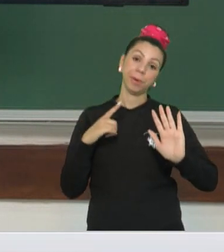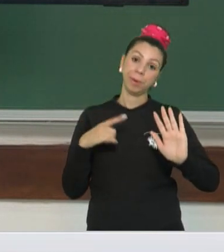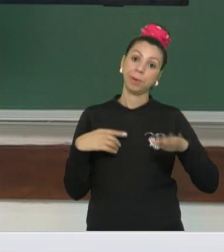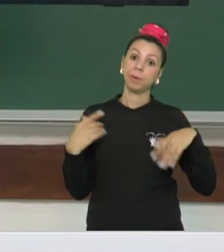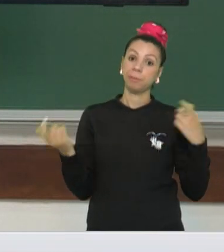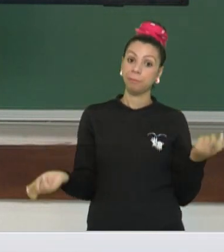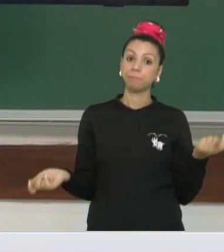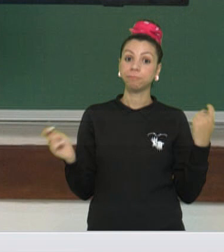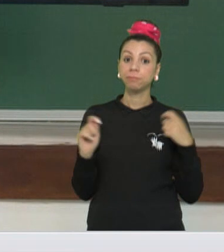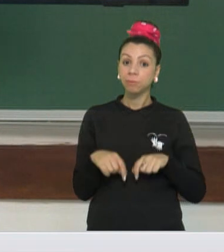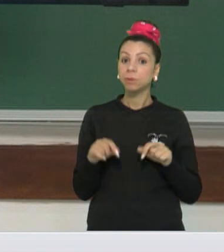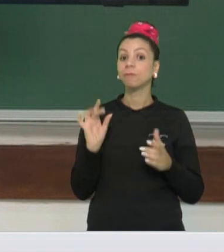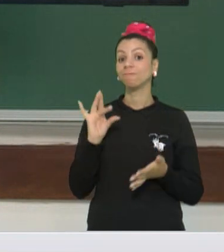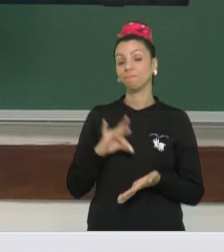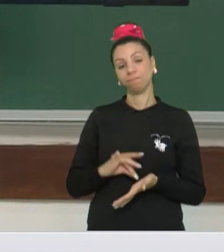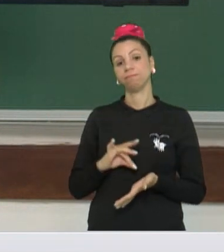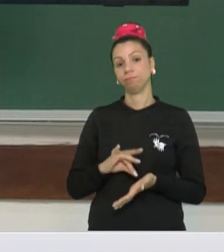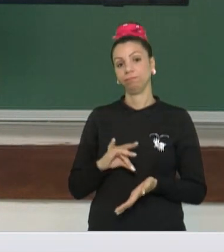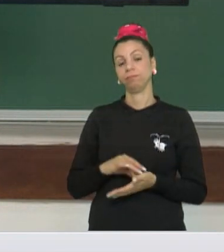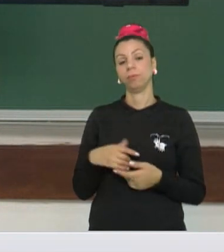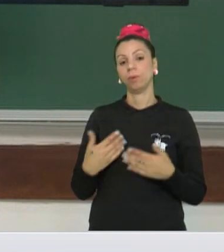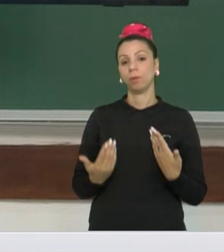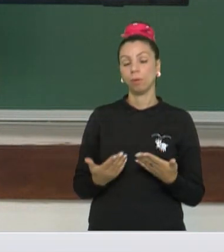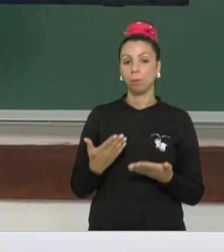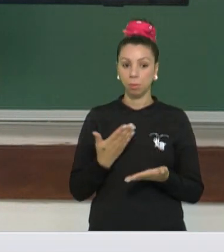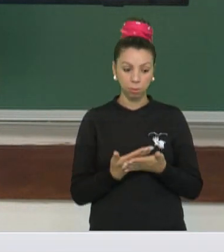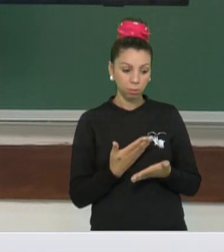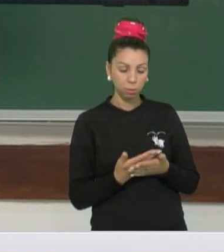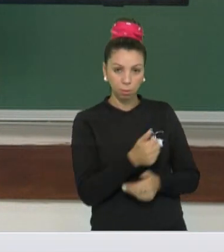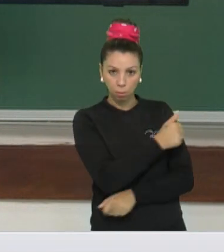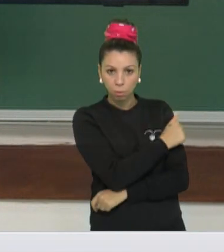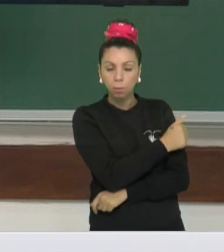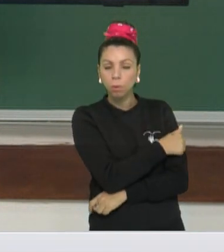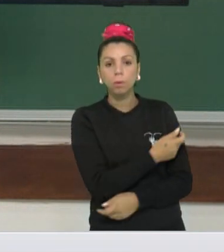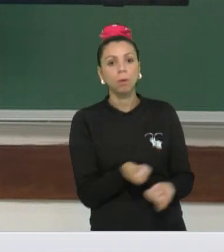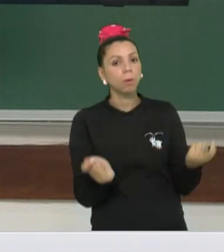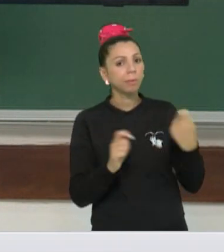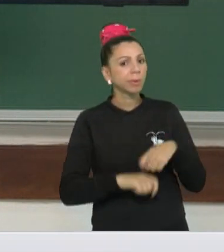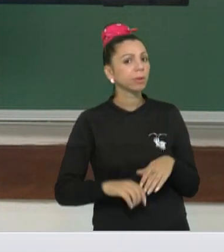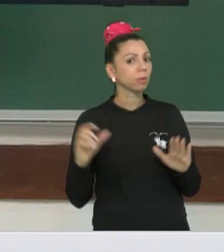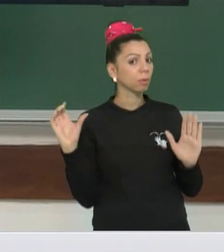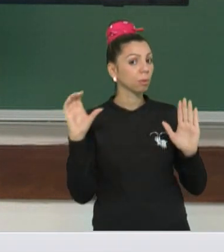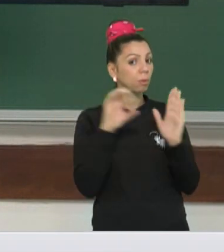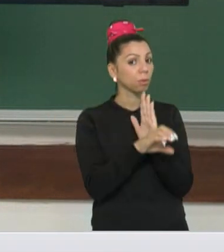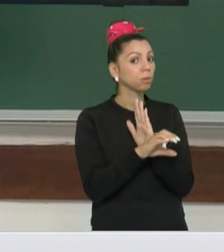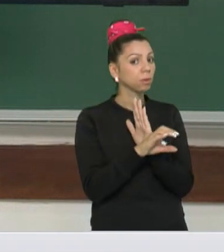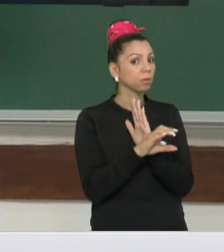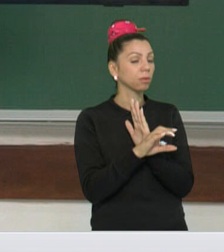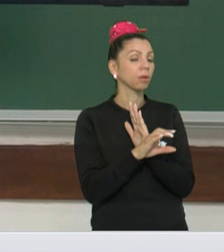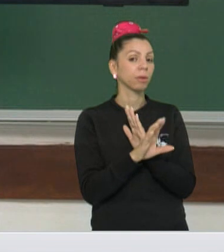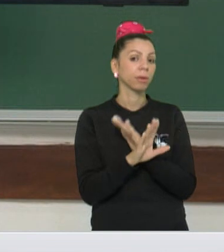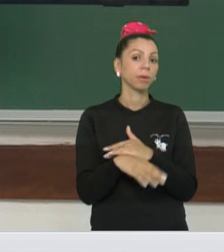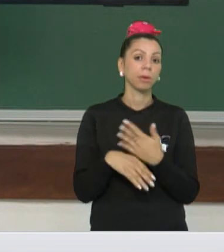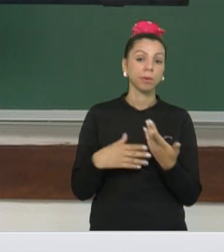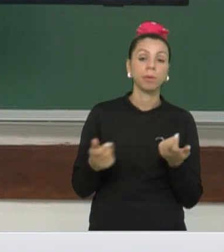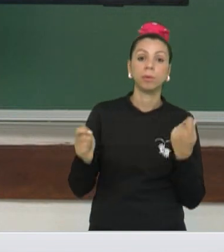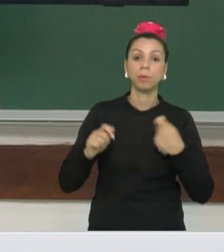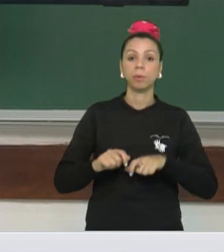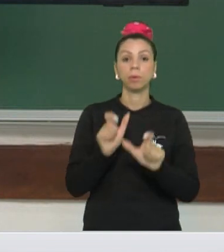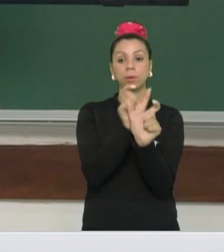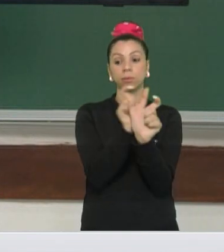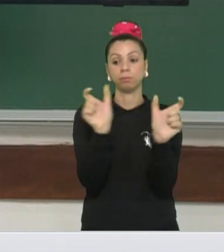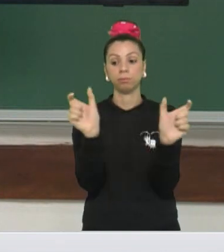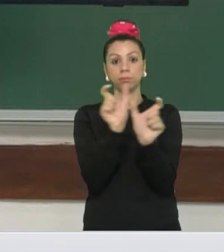nós precisamos, como estudante, é conceituar as coisas, achar sinônimo para